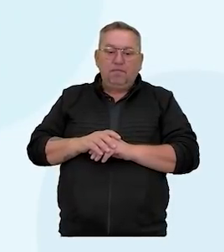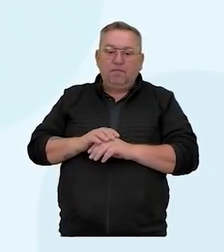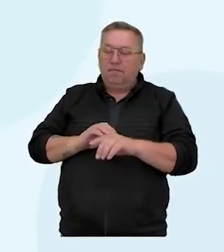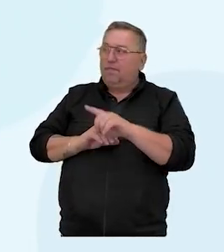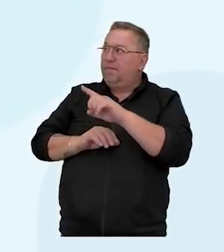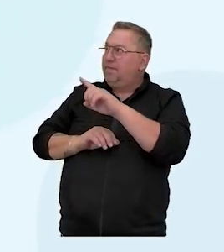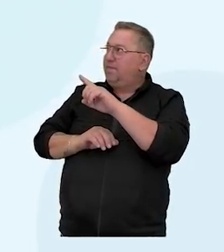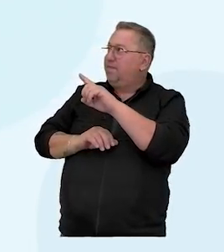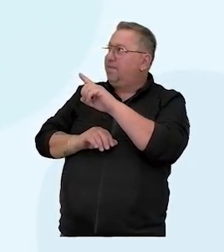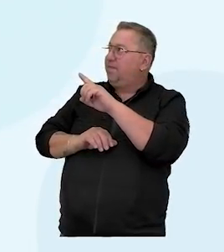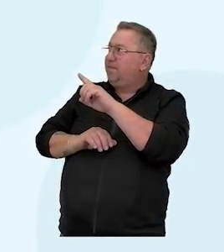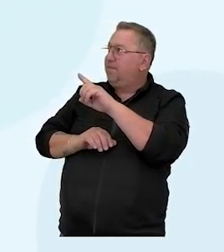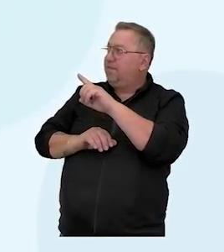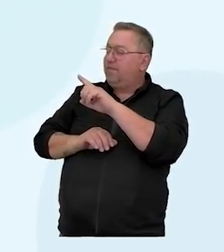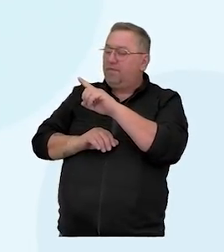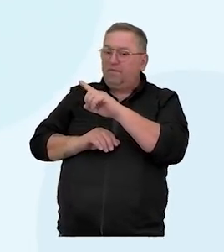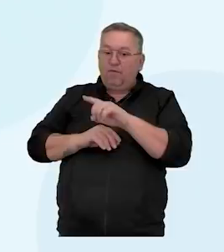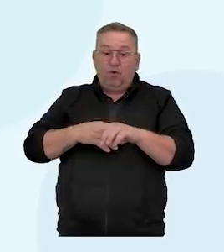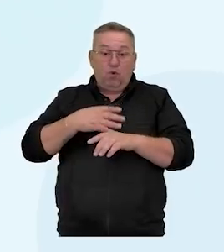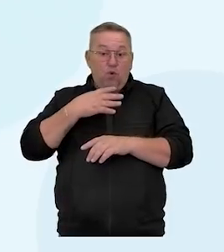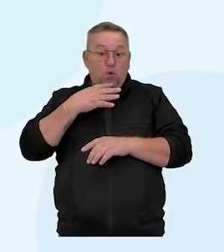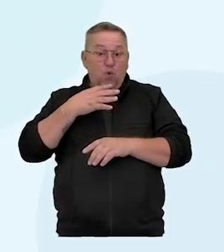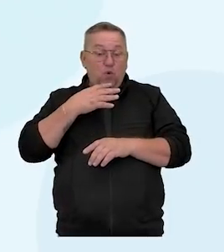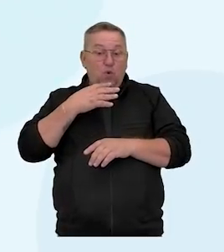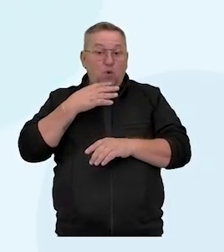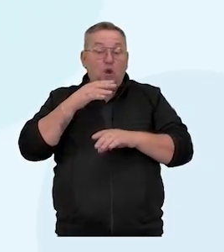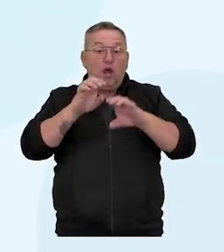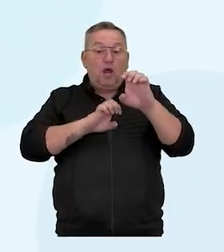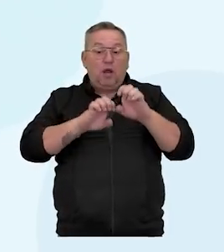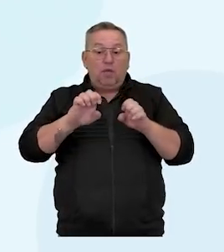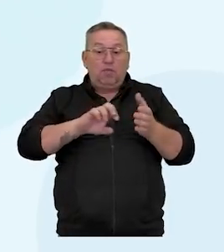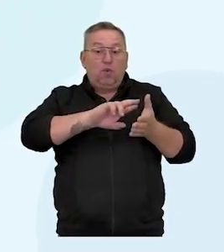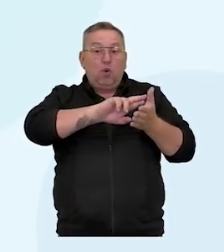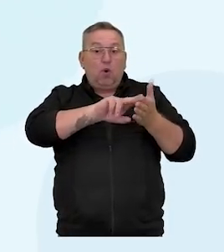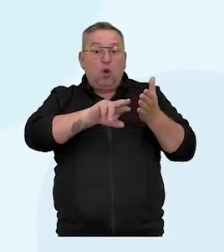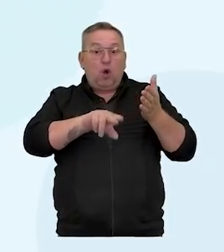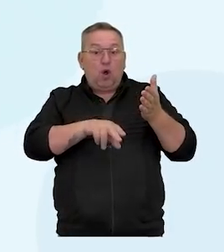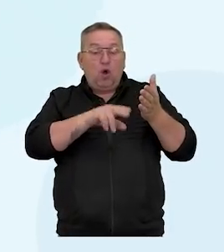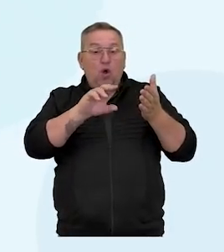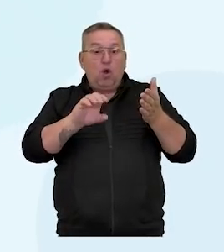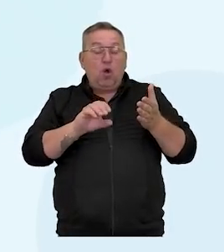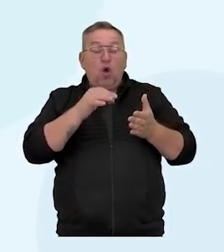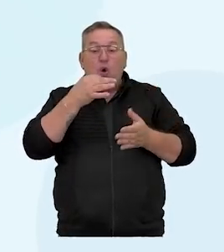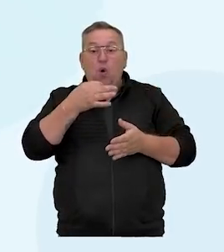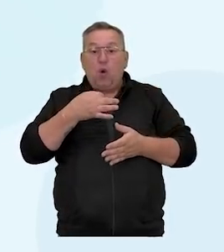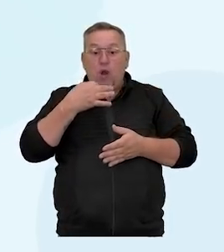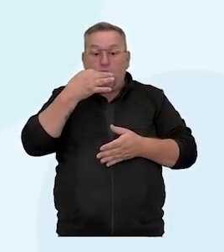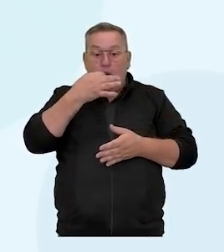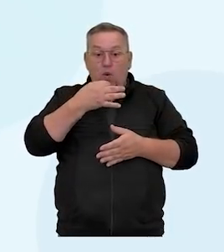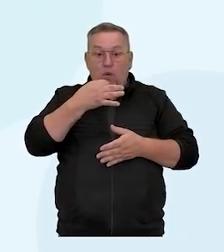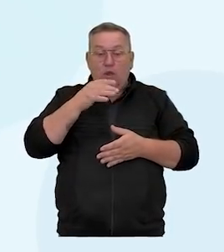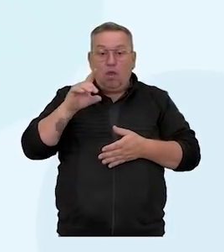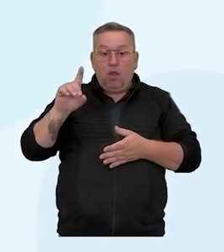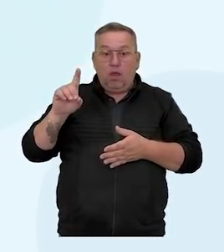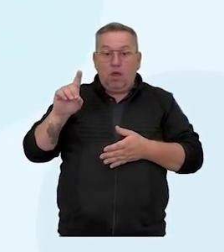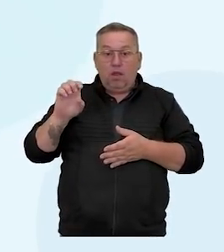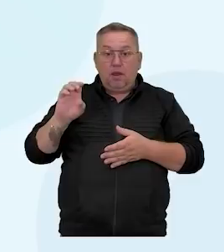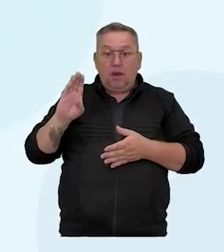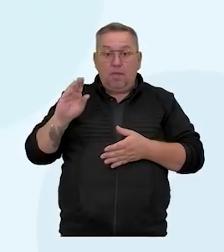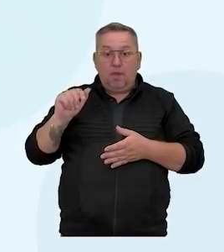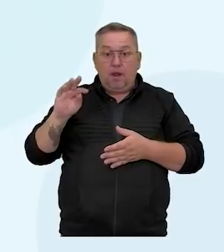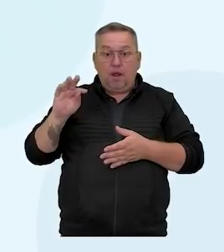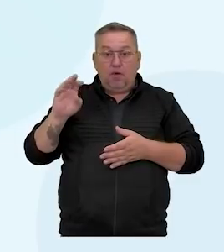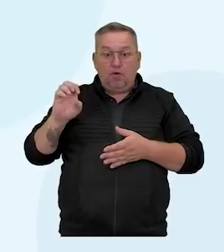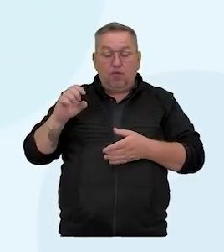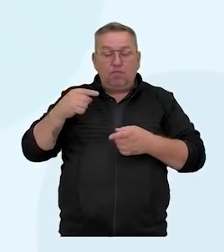Então, temos aí, ó, conhecendo a estrutura do gênero oral debate. Nós já vimos, então, na aula anterior sobre isso,